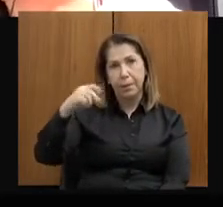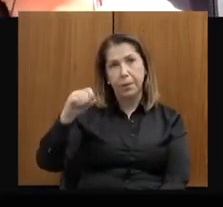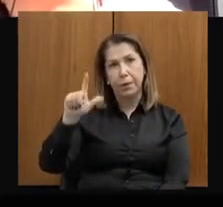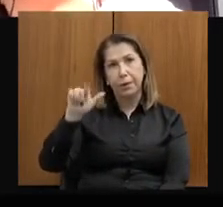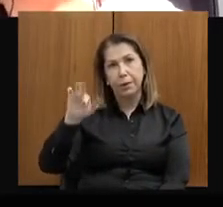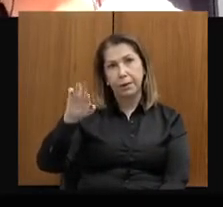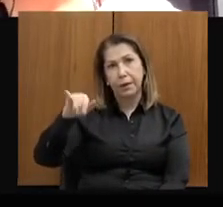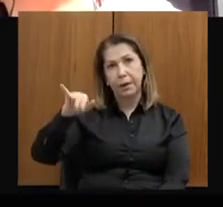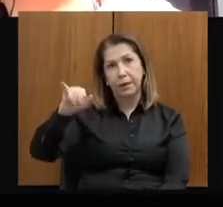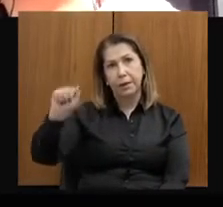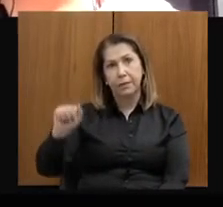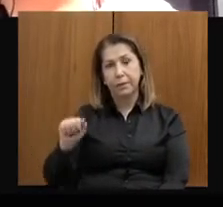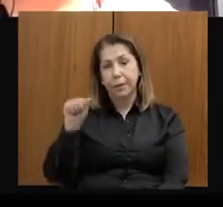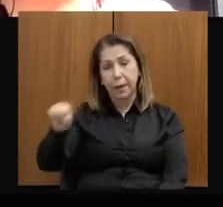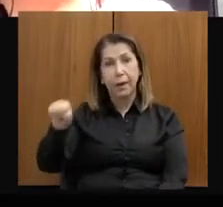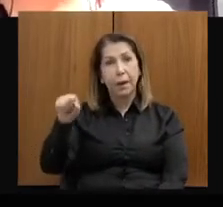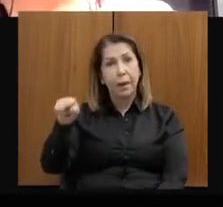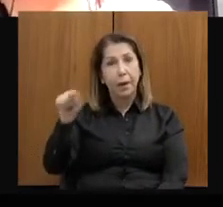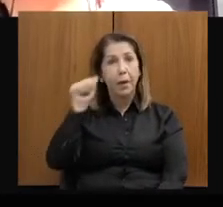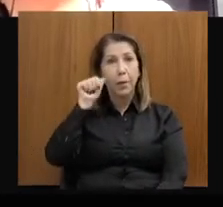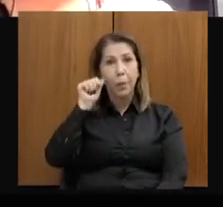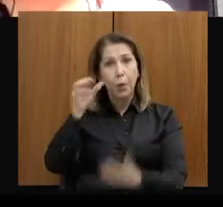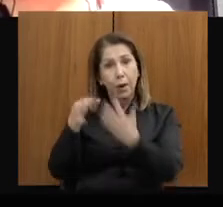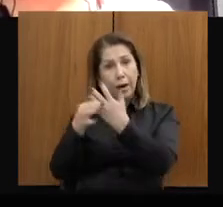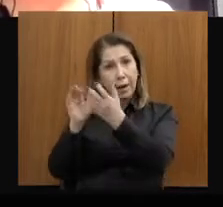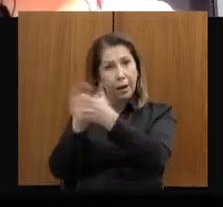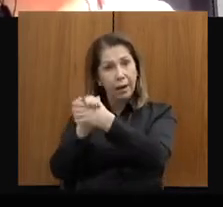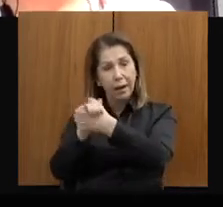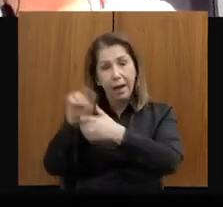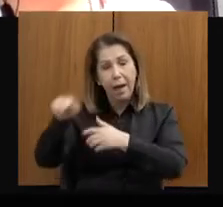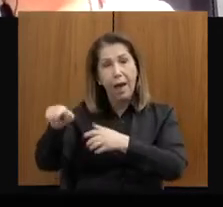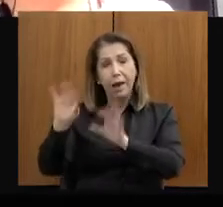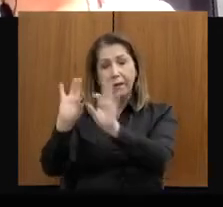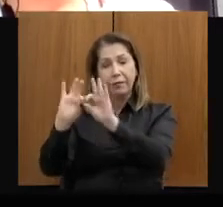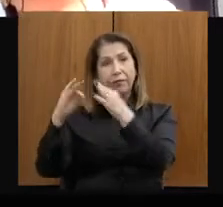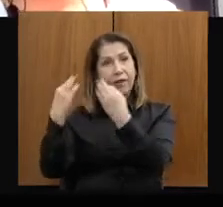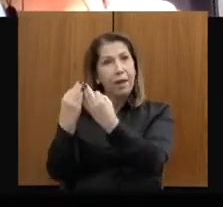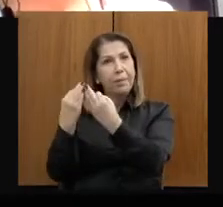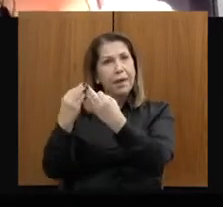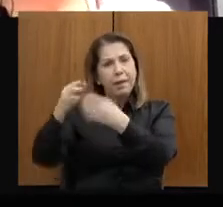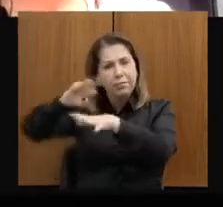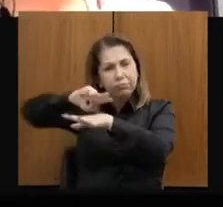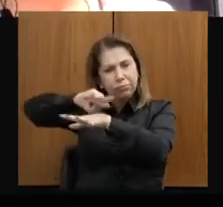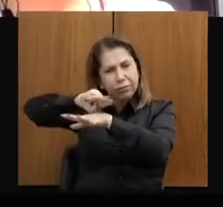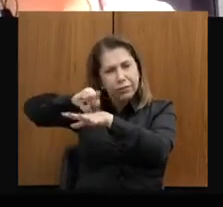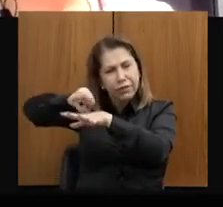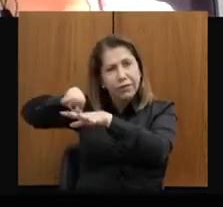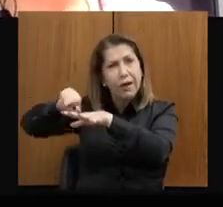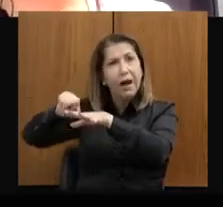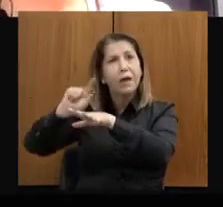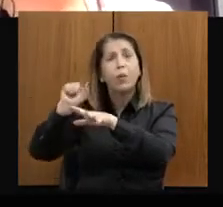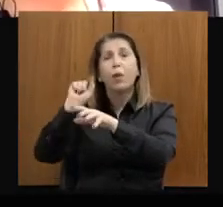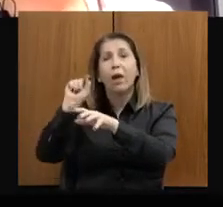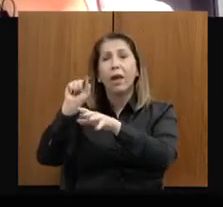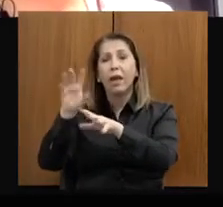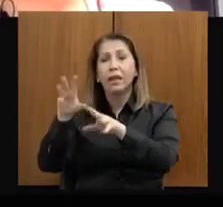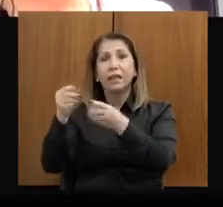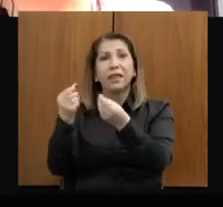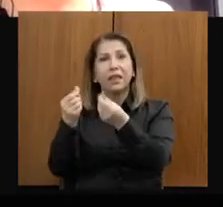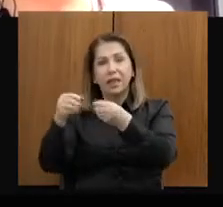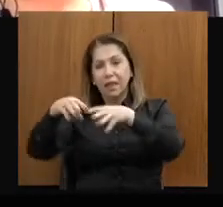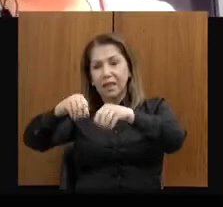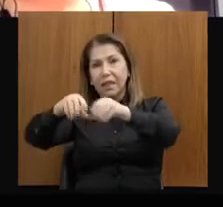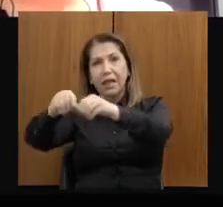ele sua esposa faziam parte de uma família dentre várias famílias que haviam herdado Terra